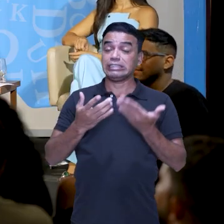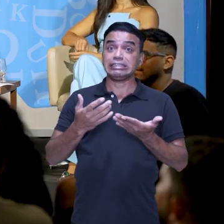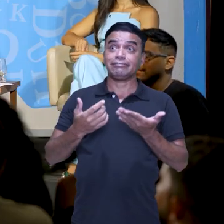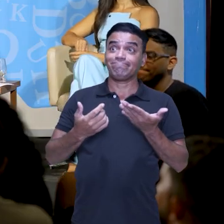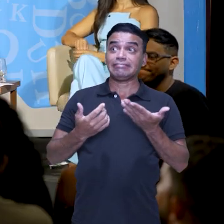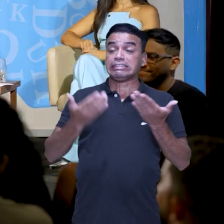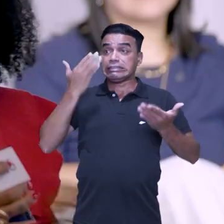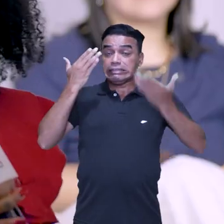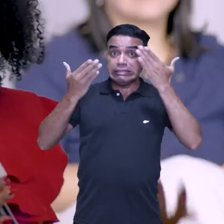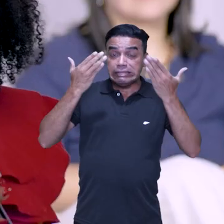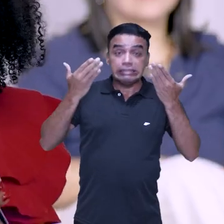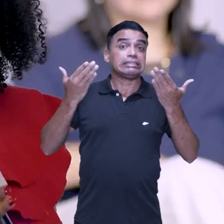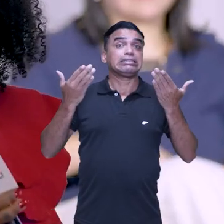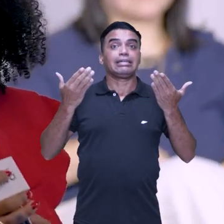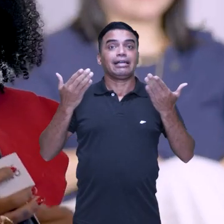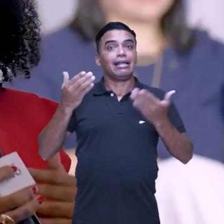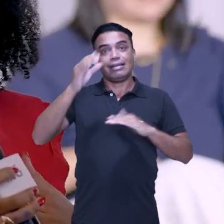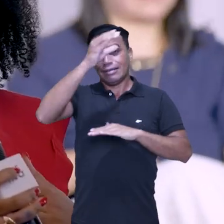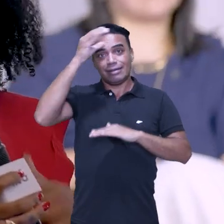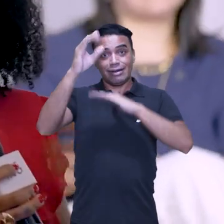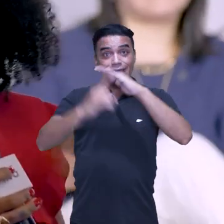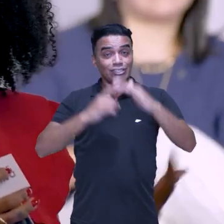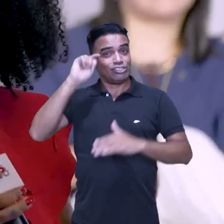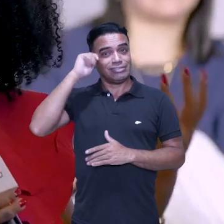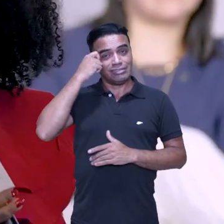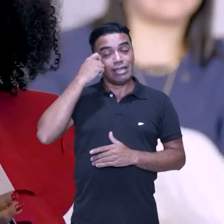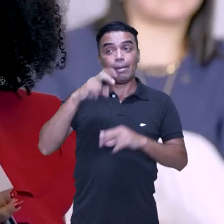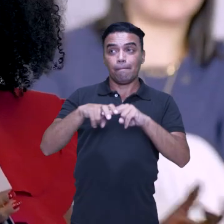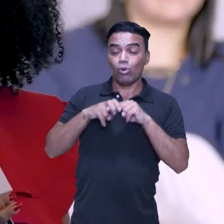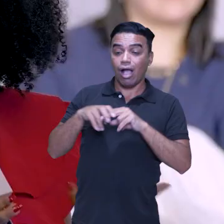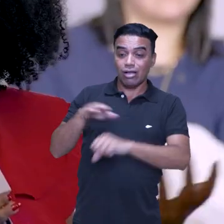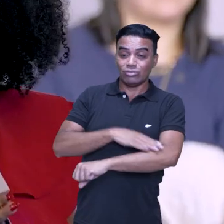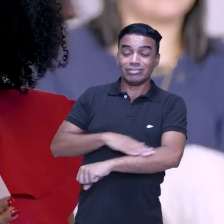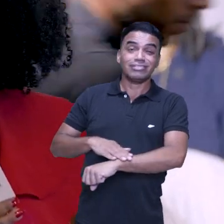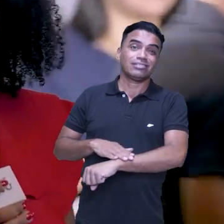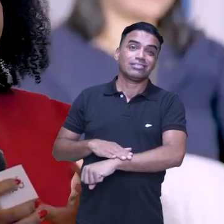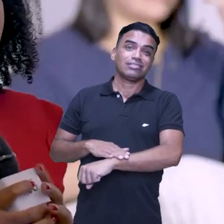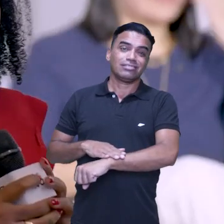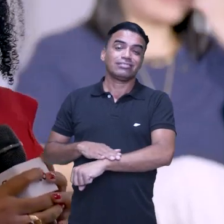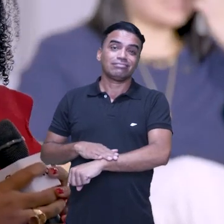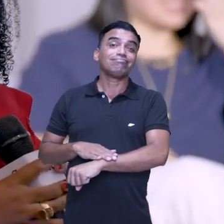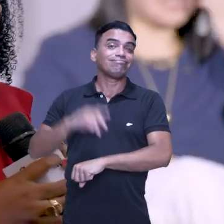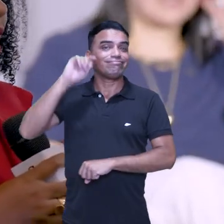negra. E ao me relatar, ela falava, foi por causa da minha cor, foi por causa da minha cor.